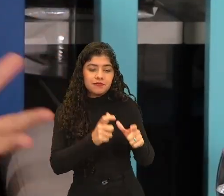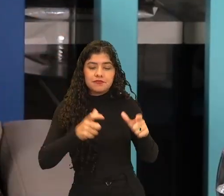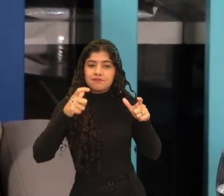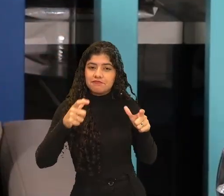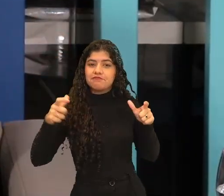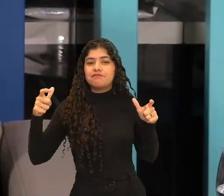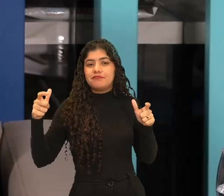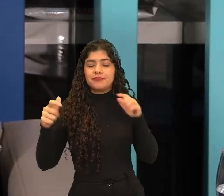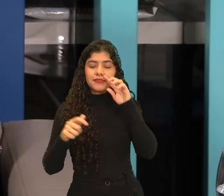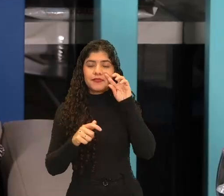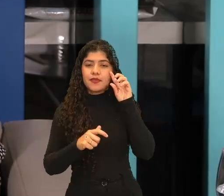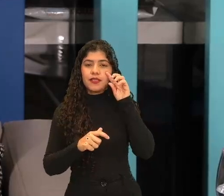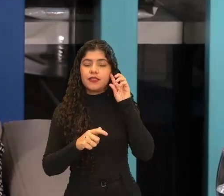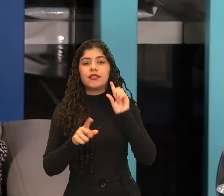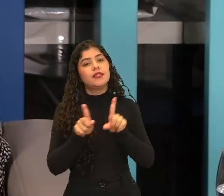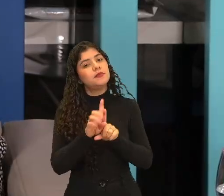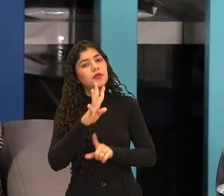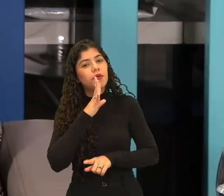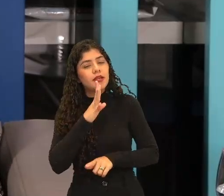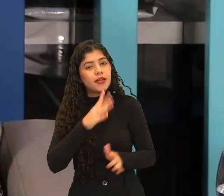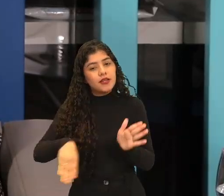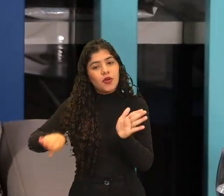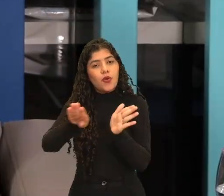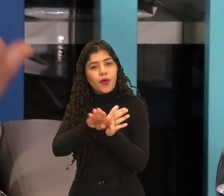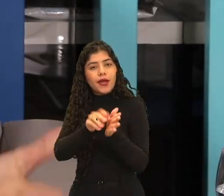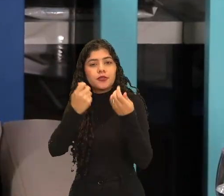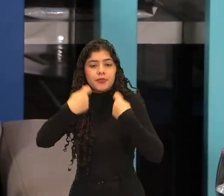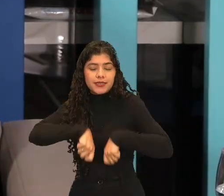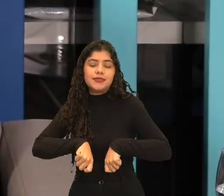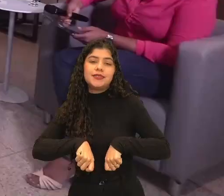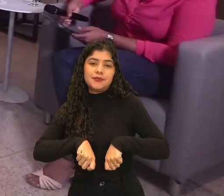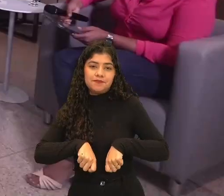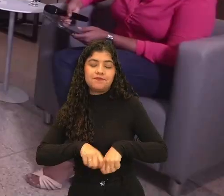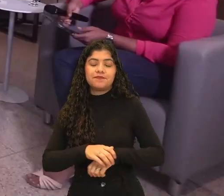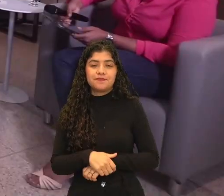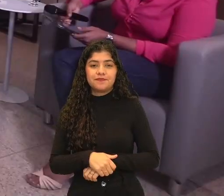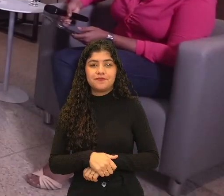crescer, né, e esse conhecimento chegar aonde ainda não chegou.